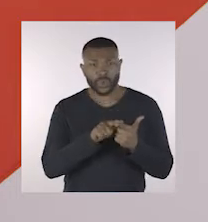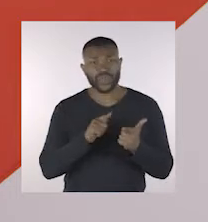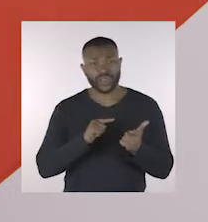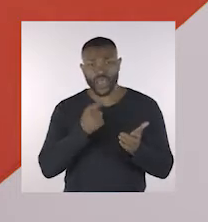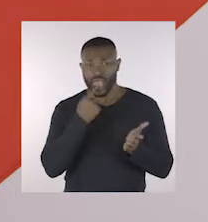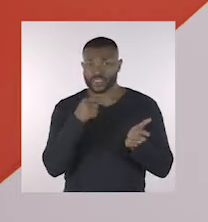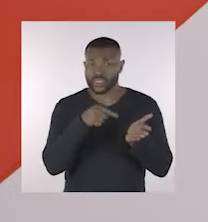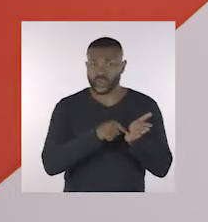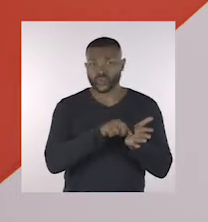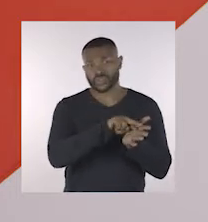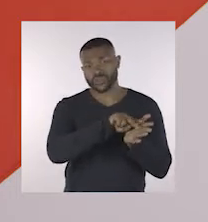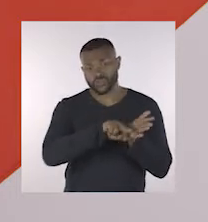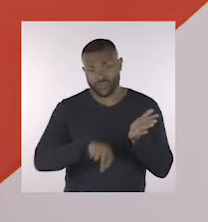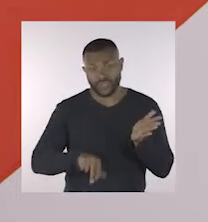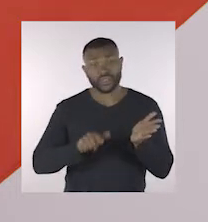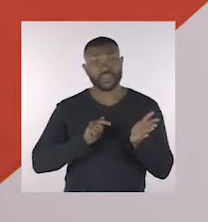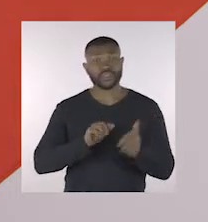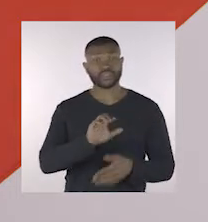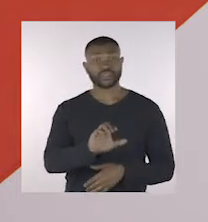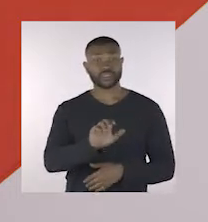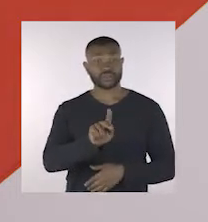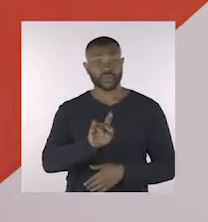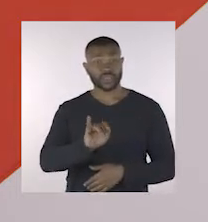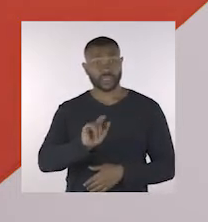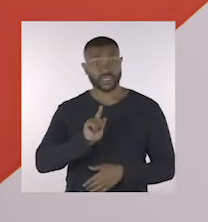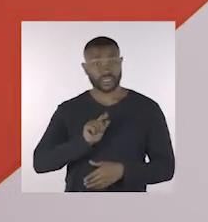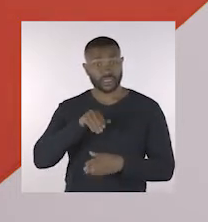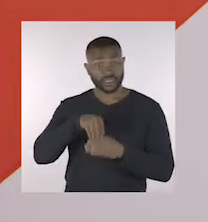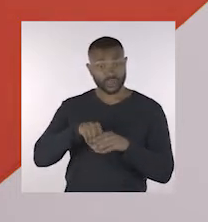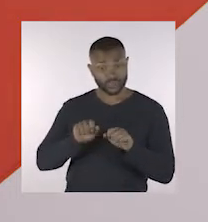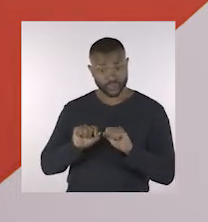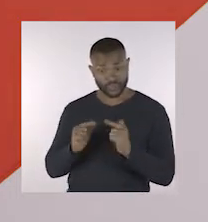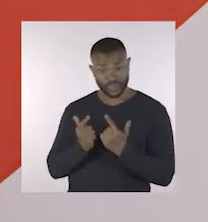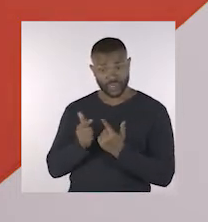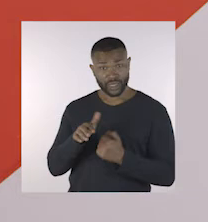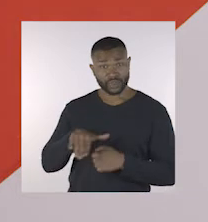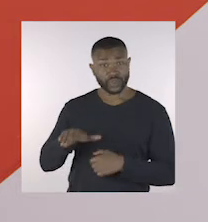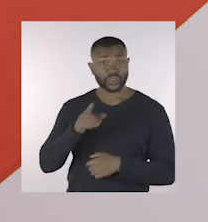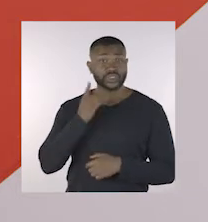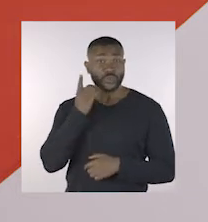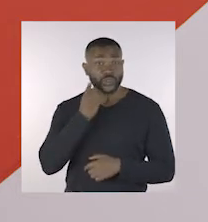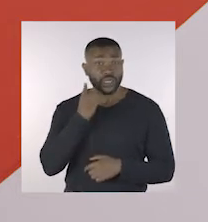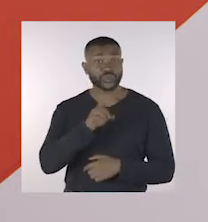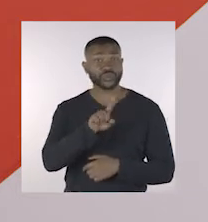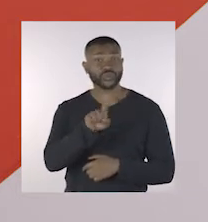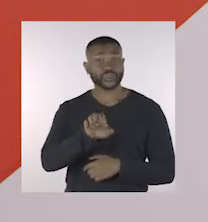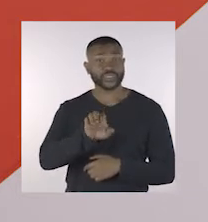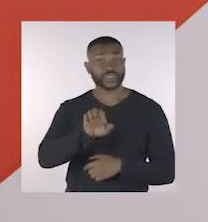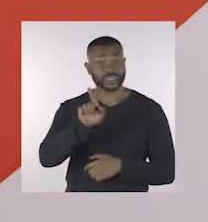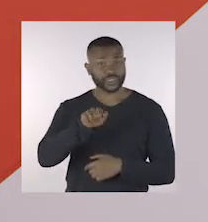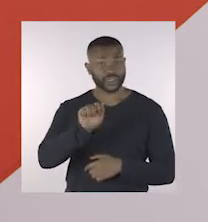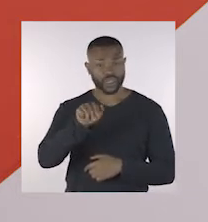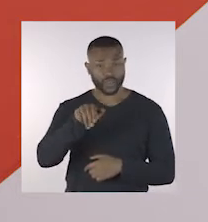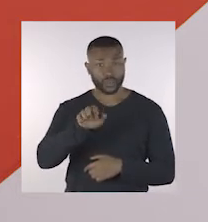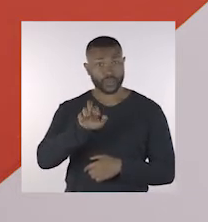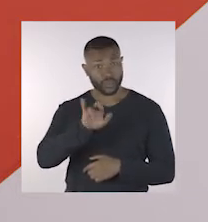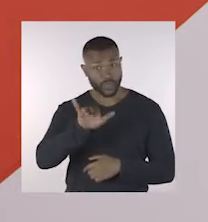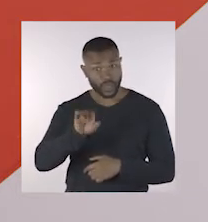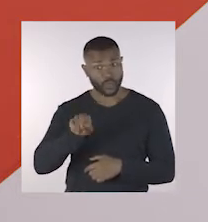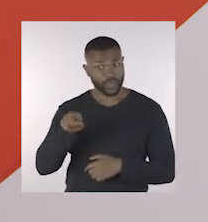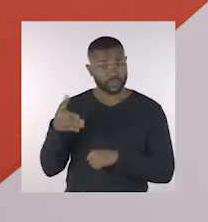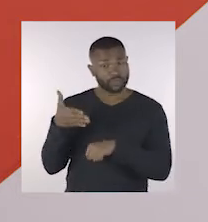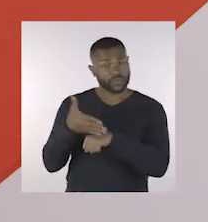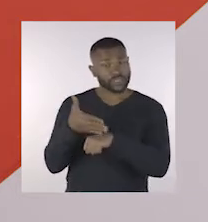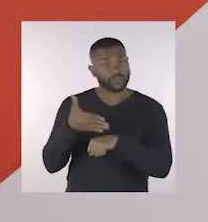problema que muitas denúncias tem até uma CPI lá na Assembléia Legislativa que o Deputado José Américo ascêncio Dias